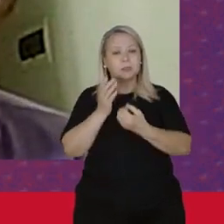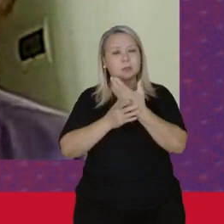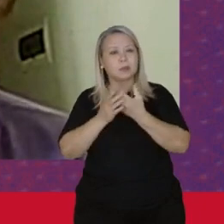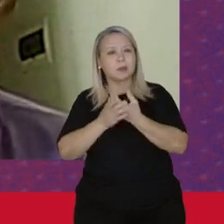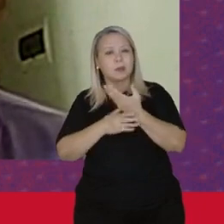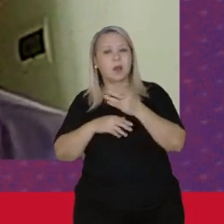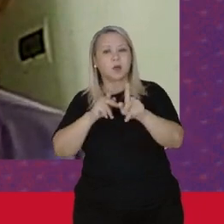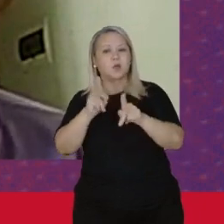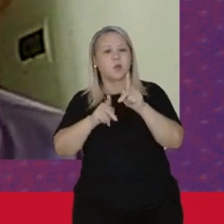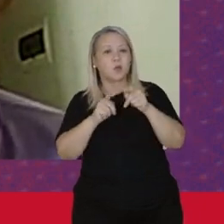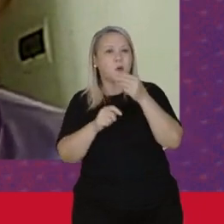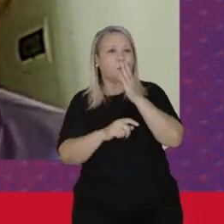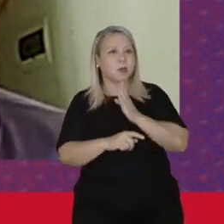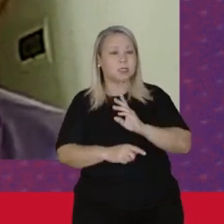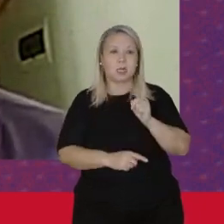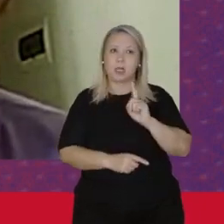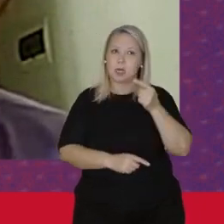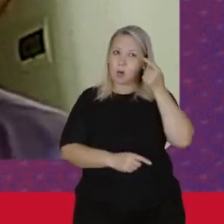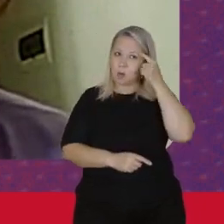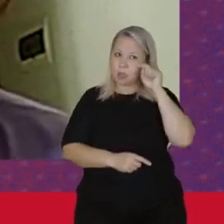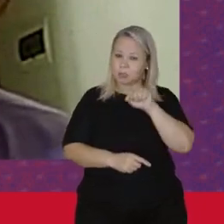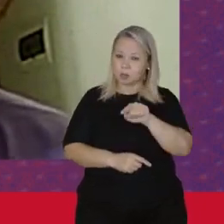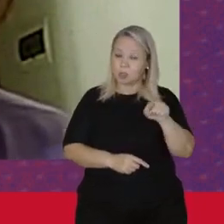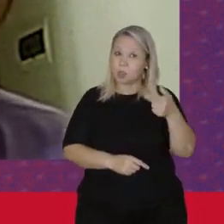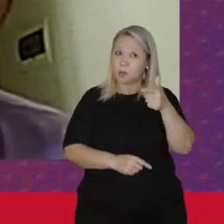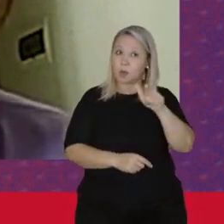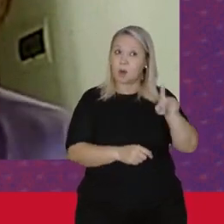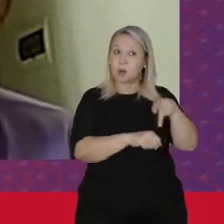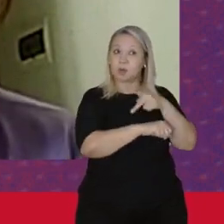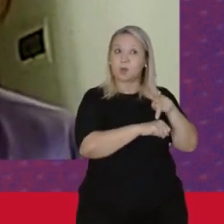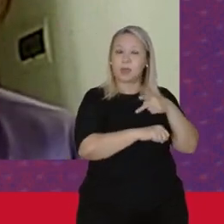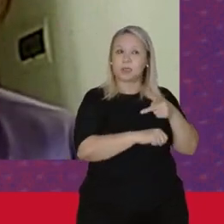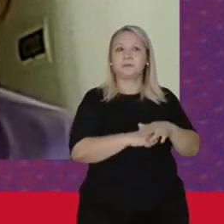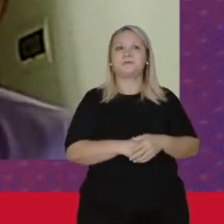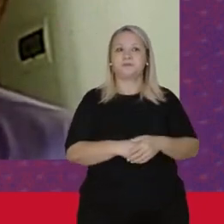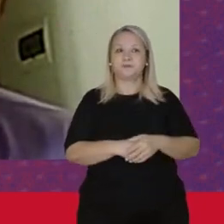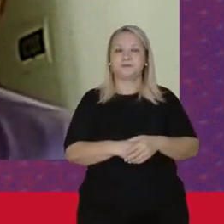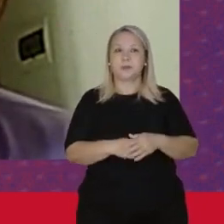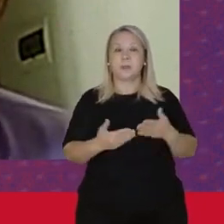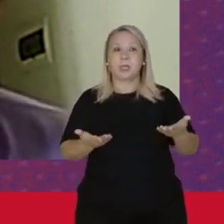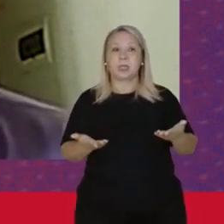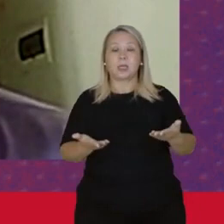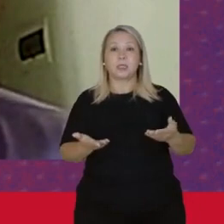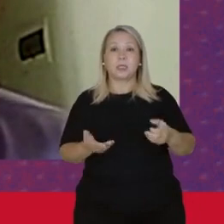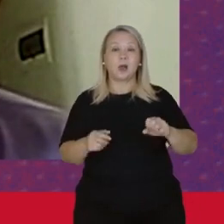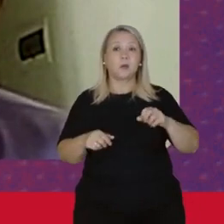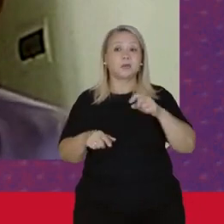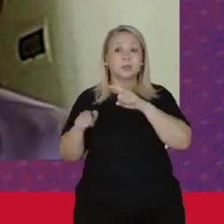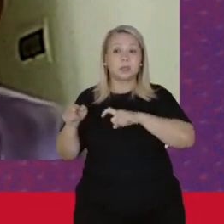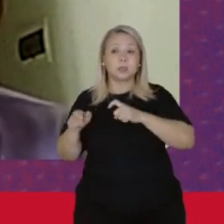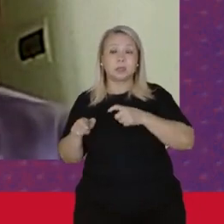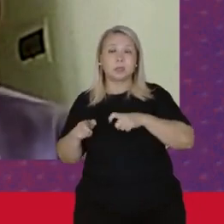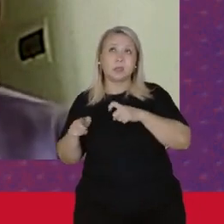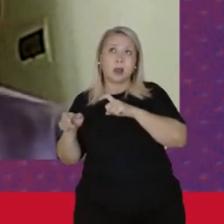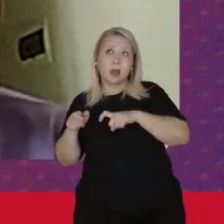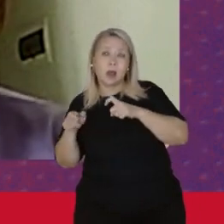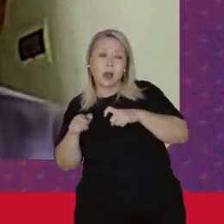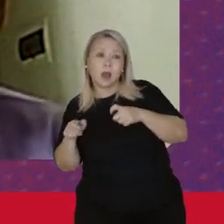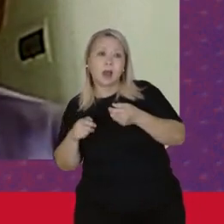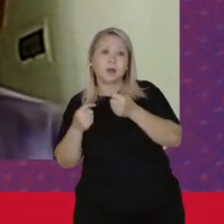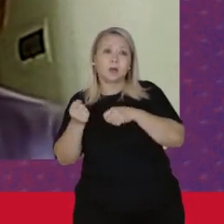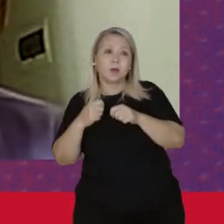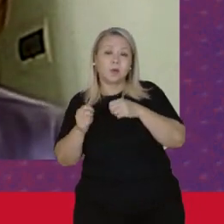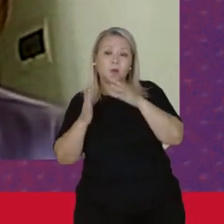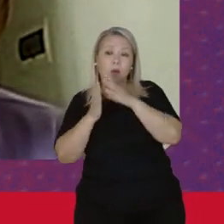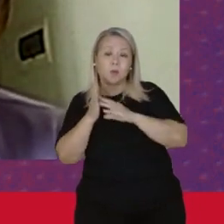para o povo brasileiro e também para outros países, né, essa aposta desse agronegócio que tem uma forma e um